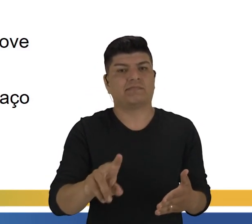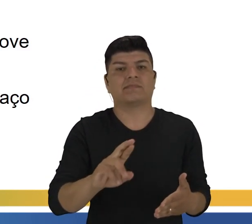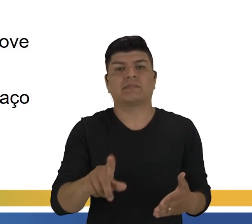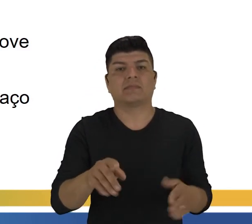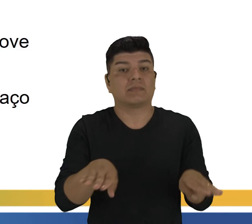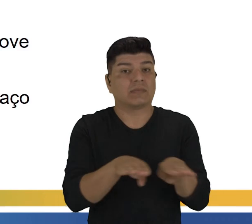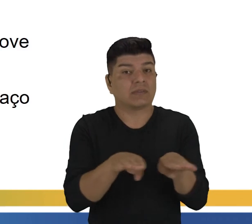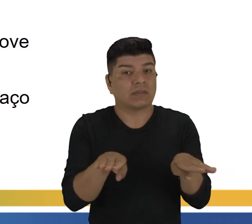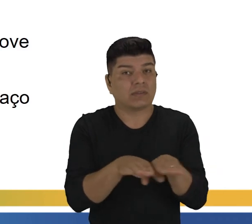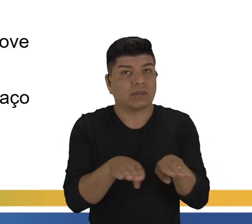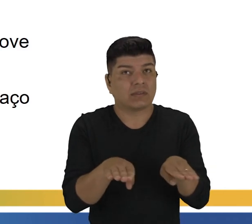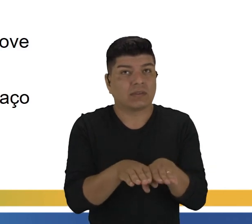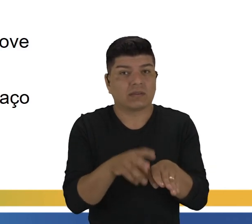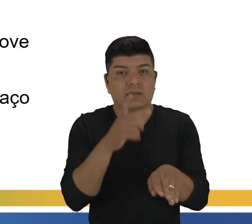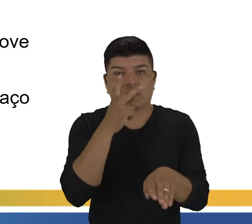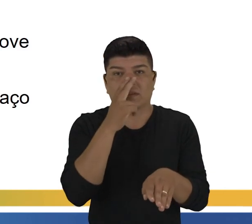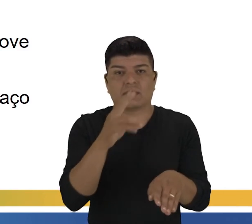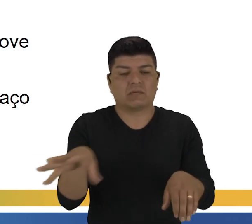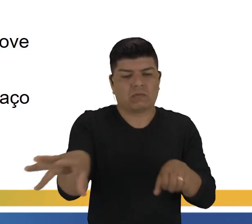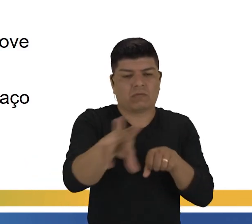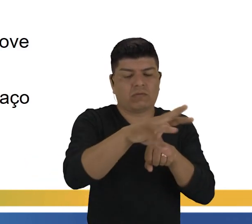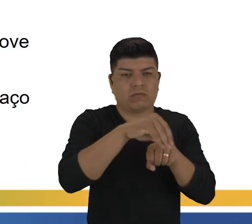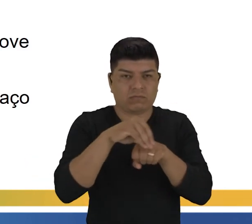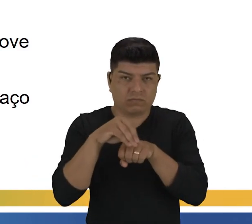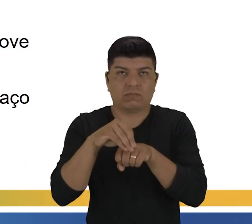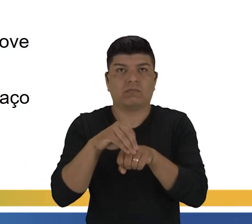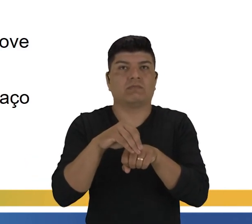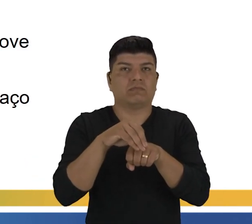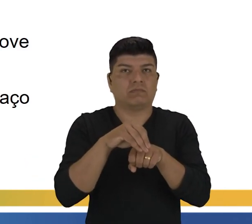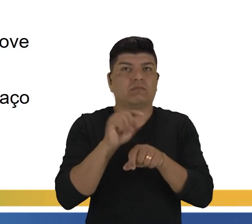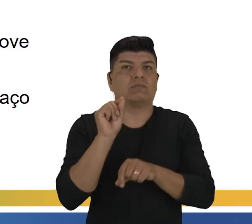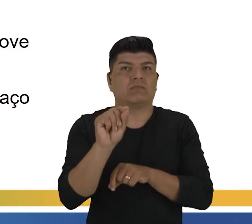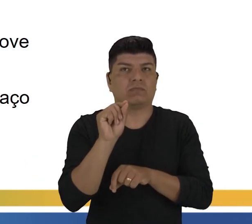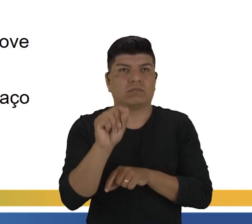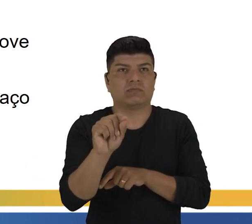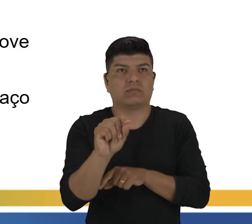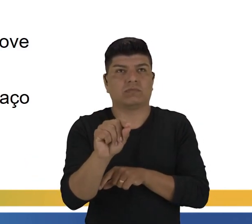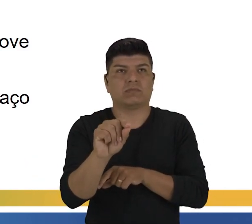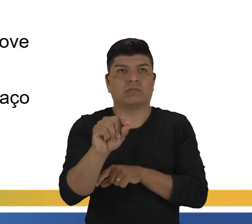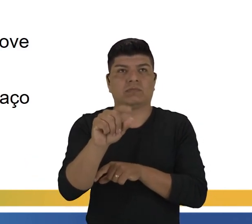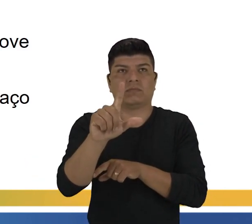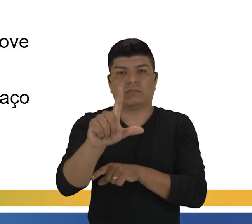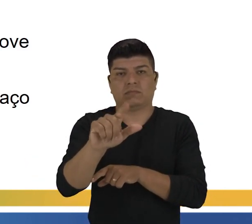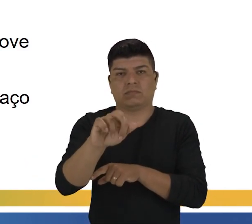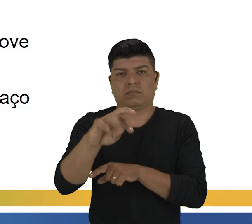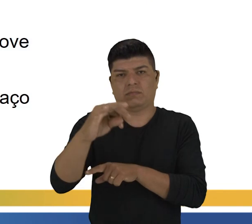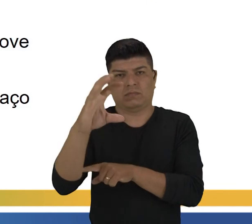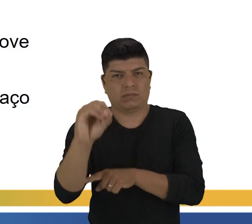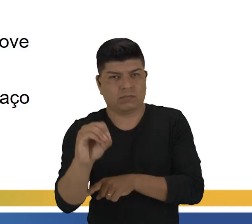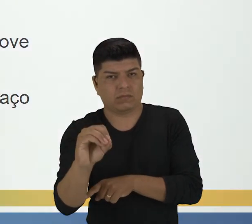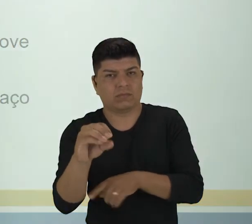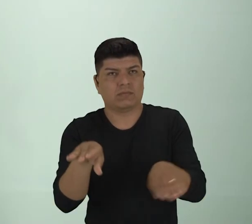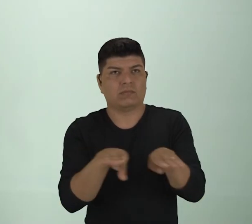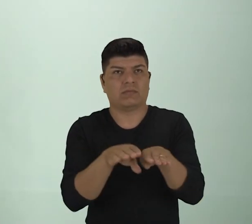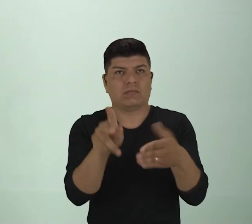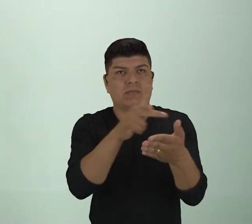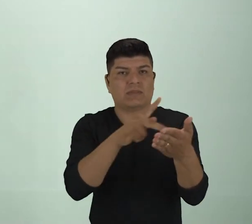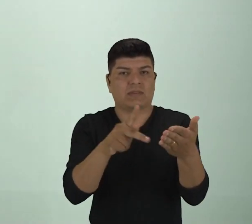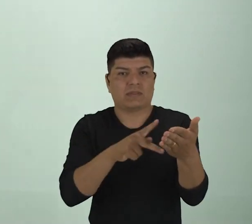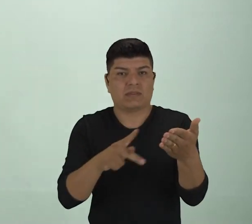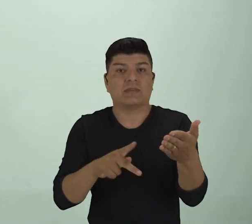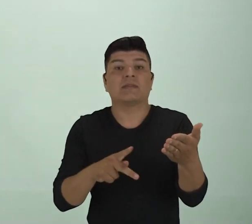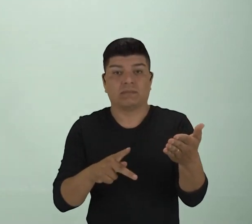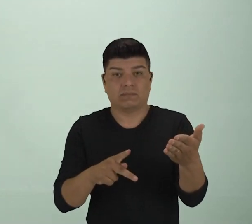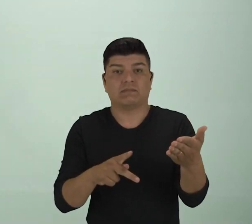Ele também deu um mergulho no lirismo. E dentro dessa poética maravilhosa e muito